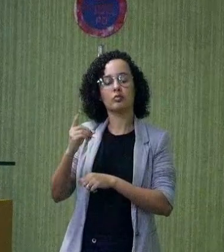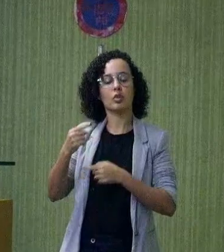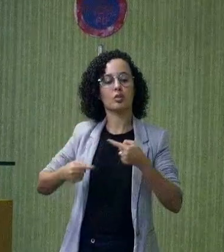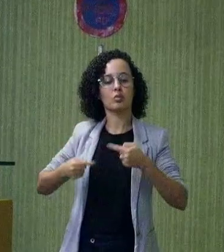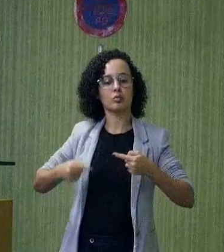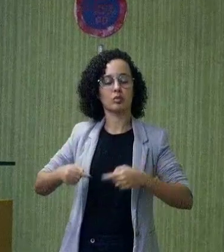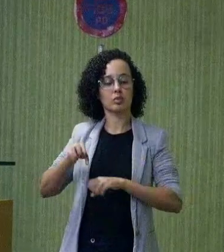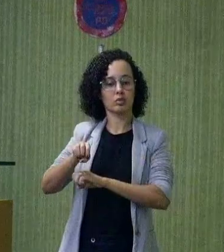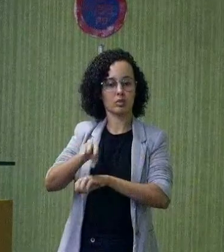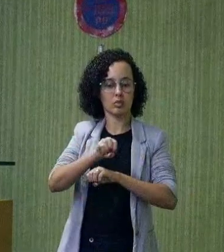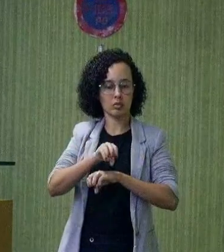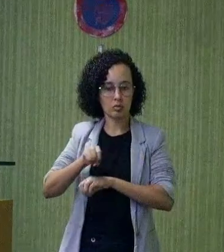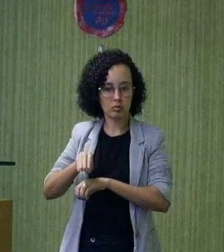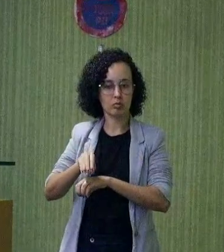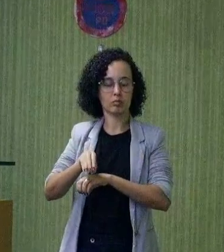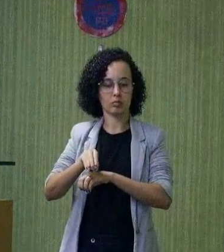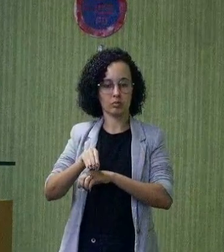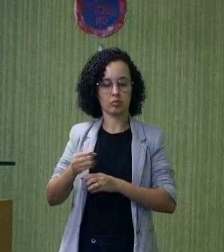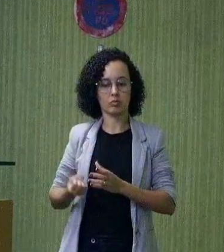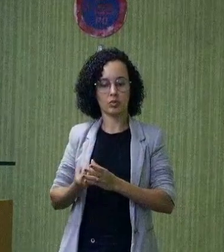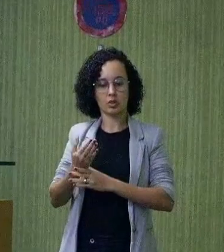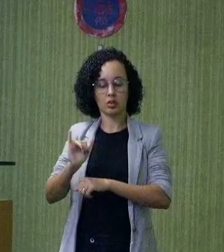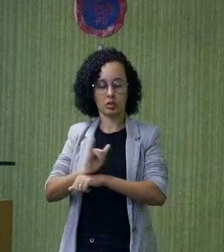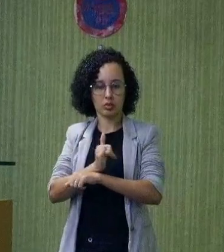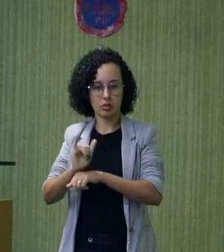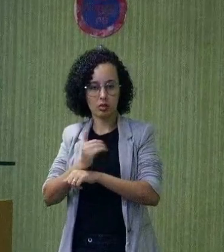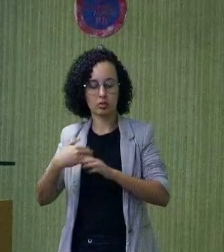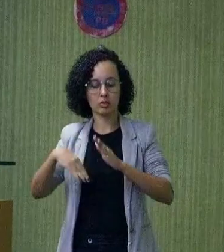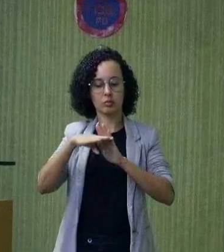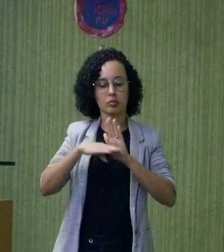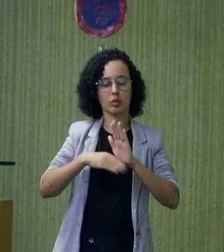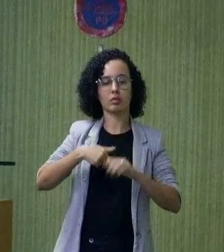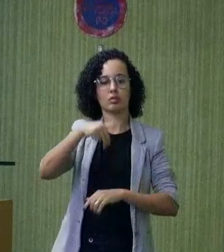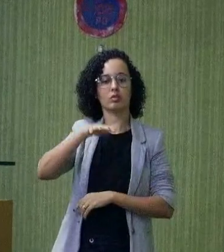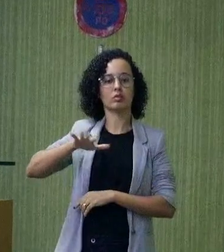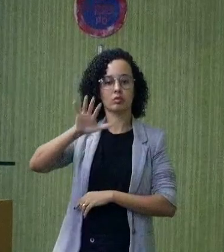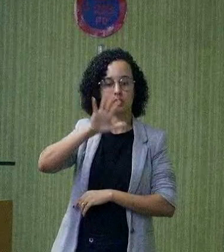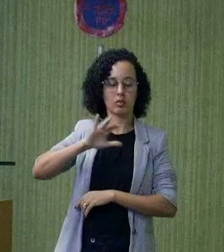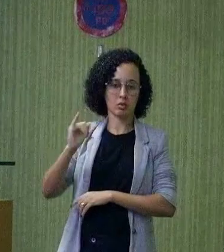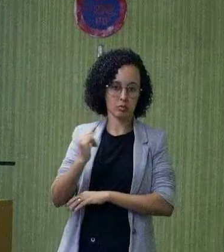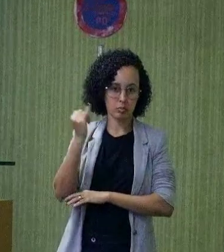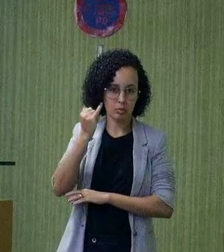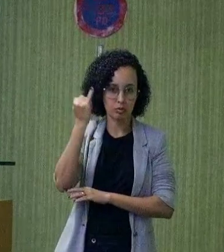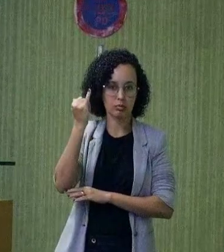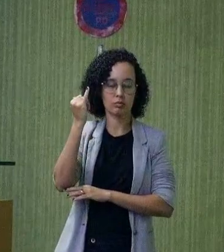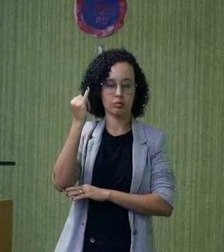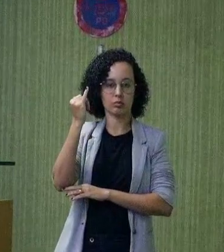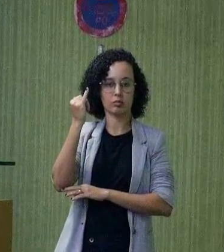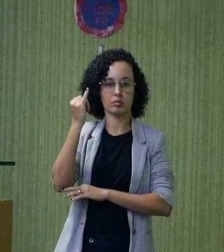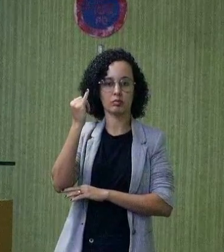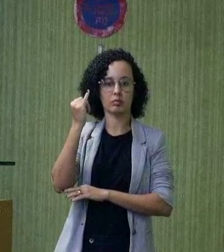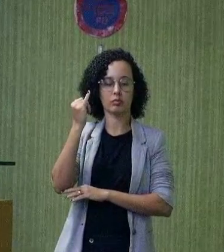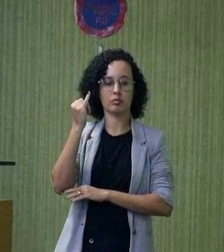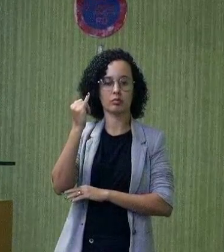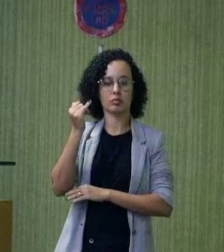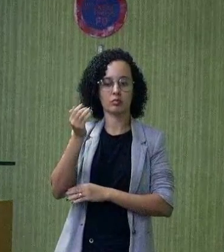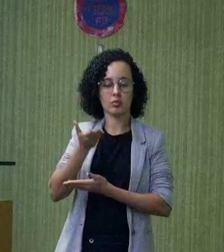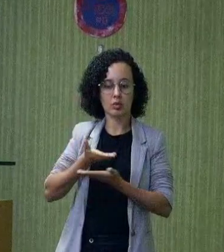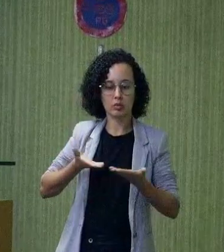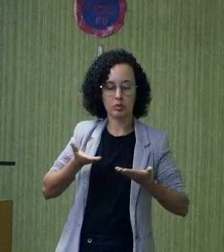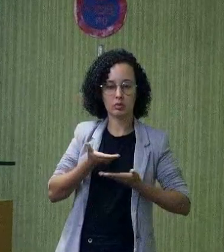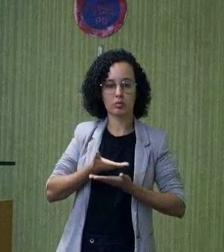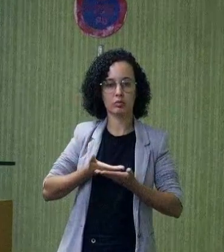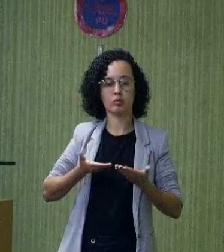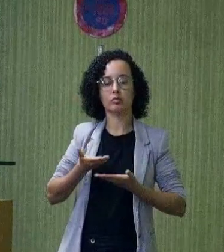educacionais que realizam as estratégias do Plano Nacional é fundamental sem essa pactuação e negociação e coordenação